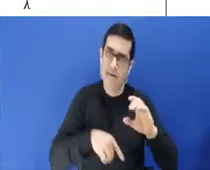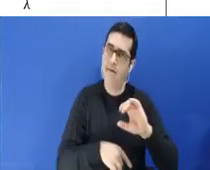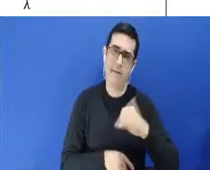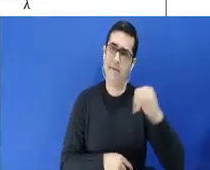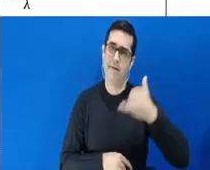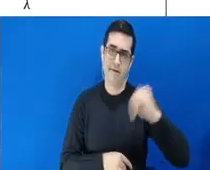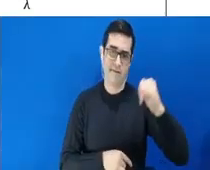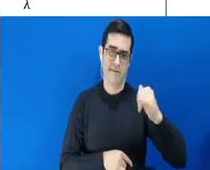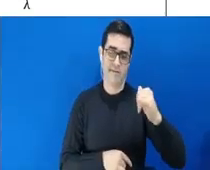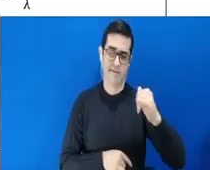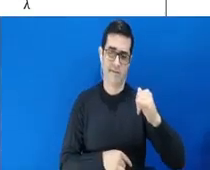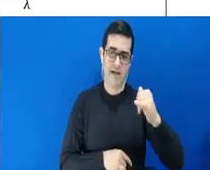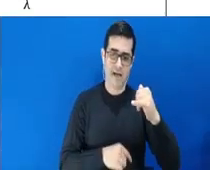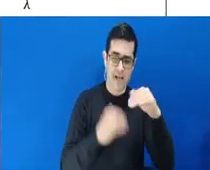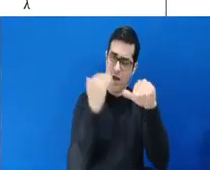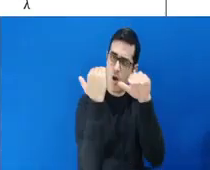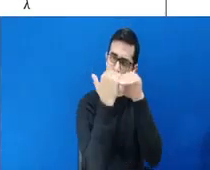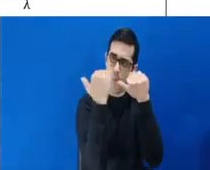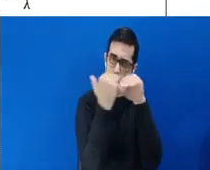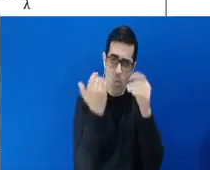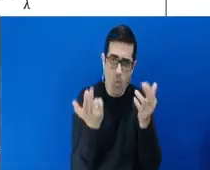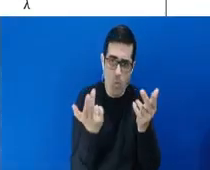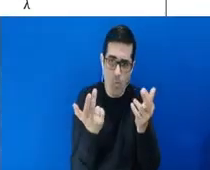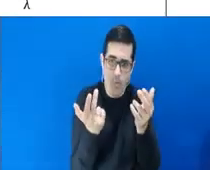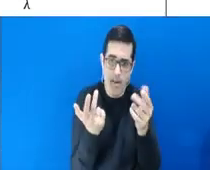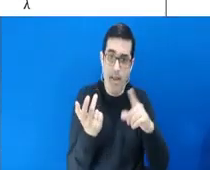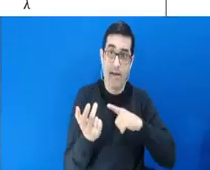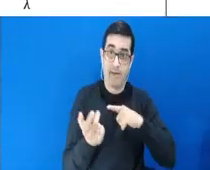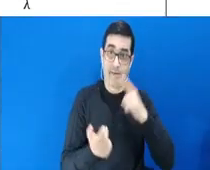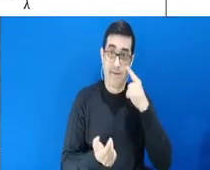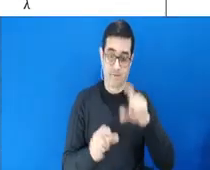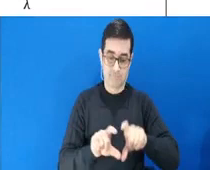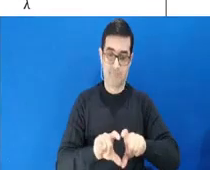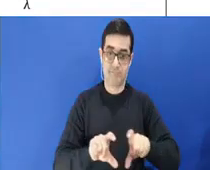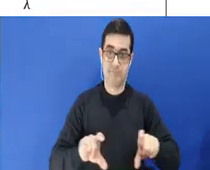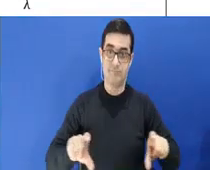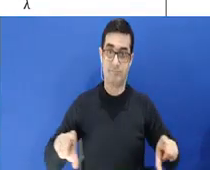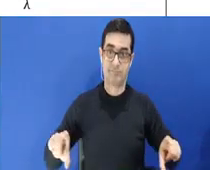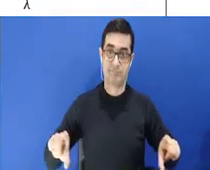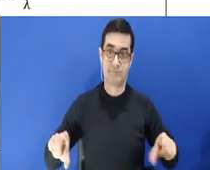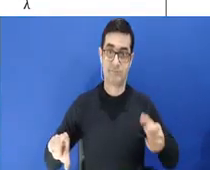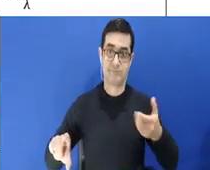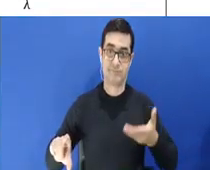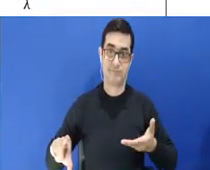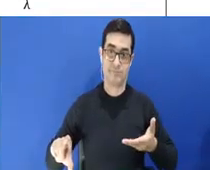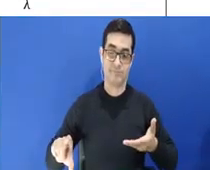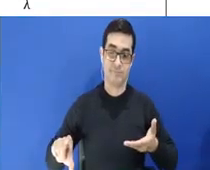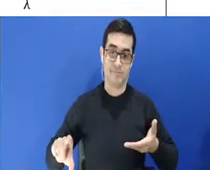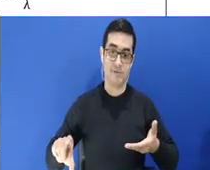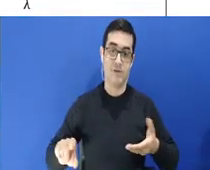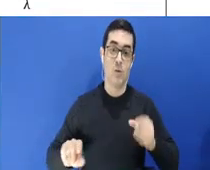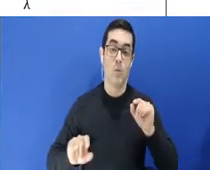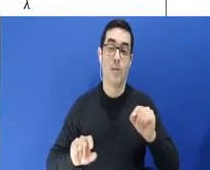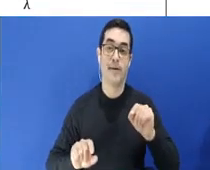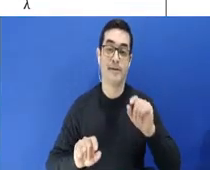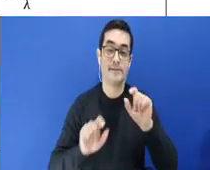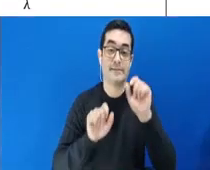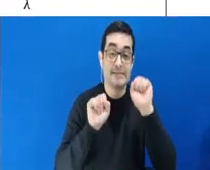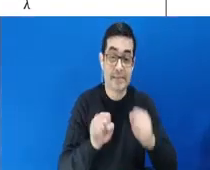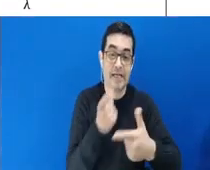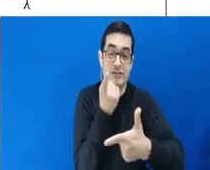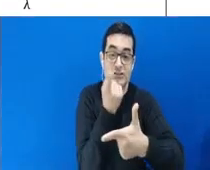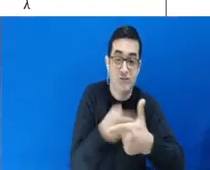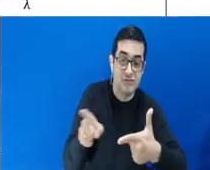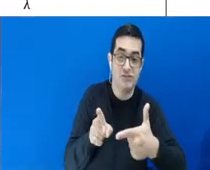uma relação. Com essa relação, aqui eu posso simplificar, né? A velocidade acaba